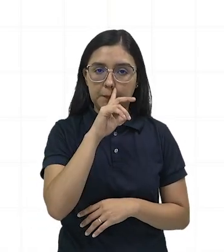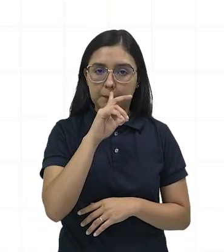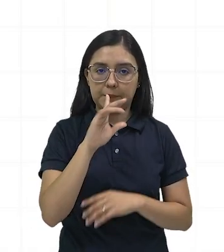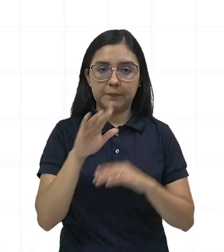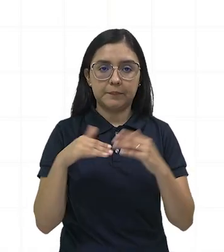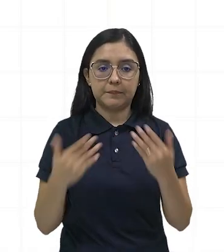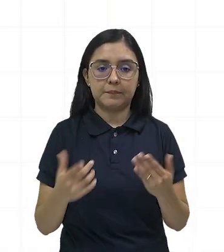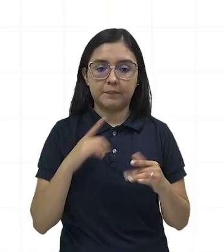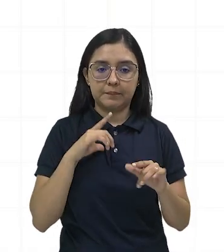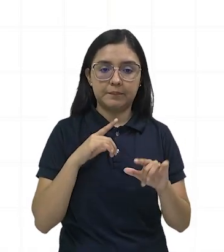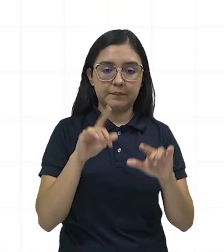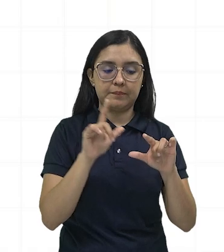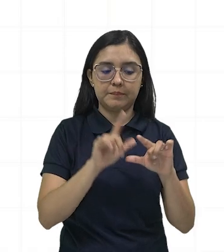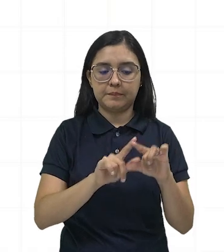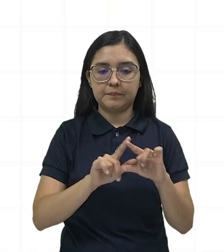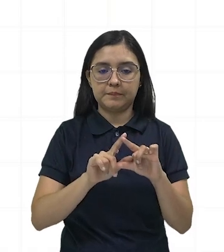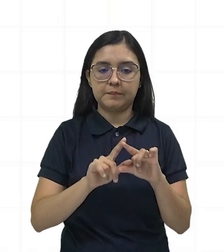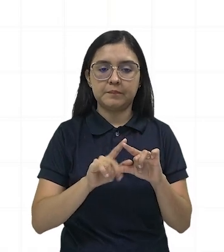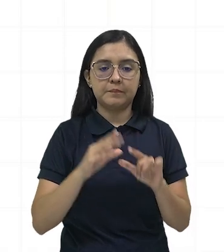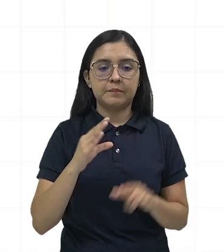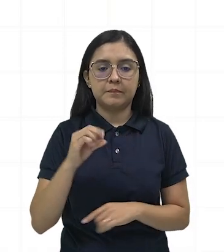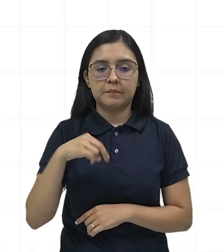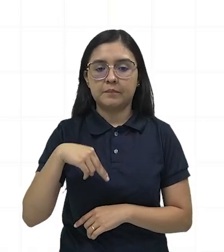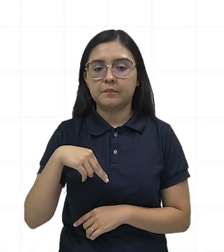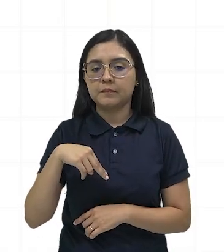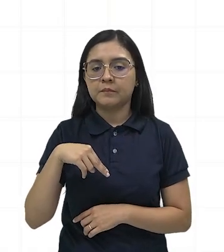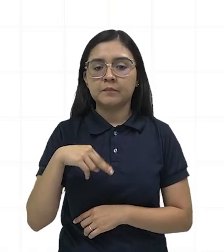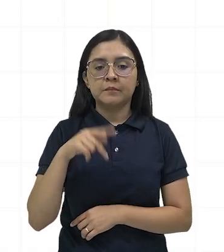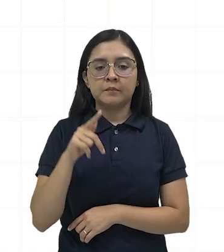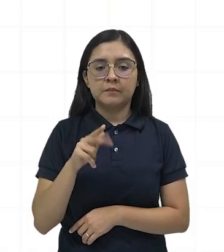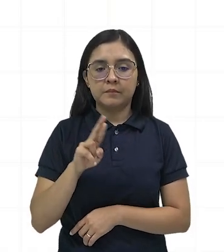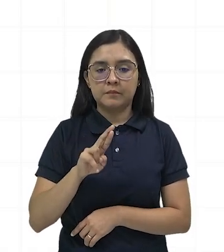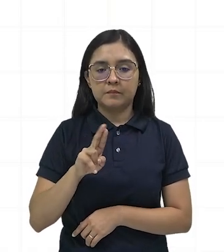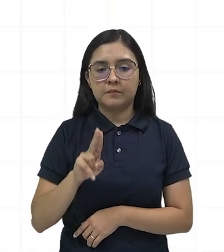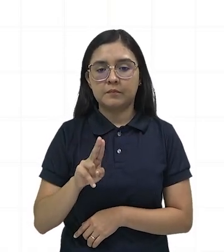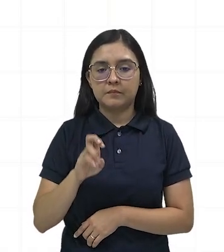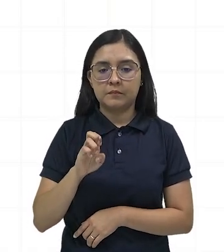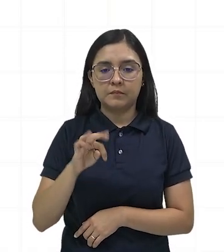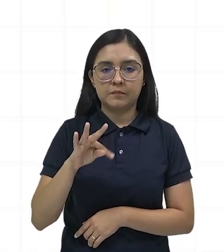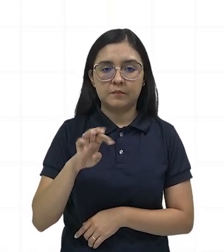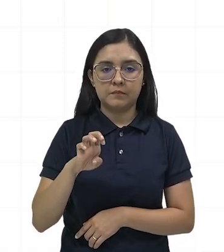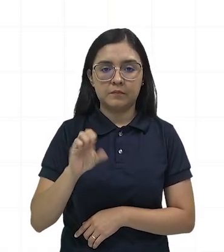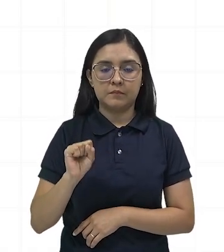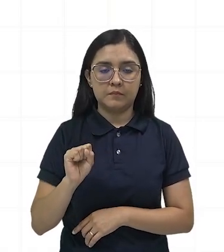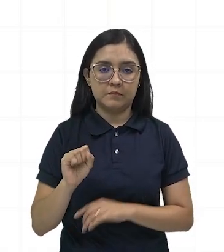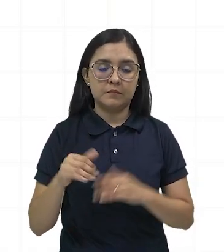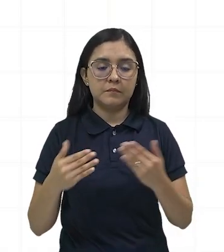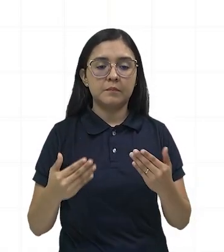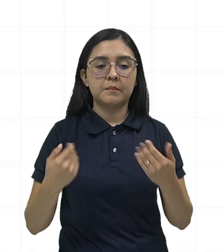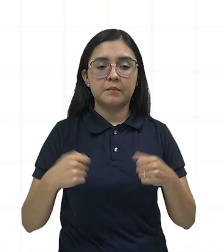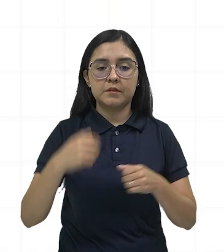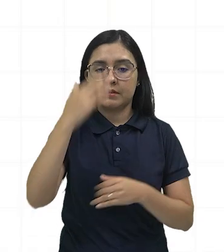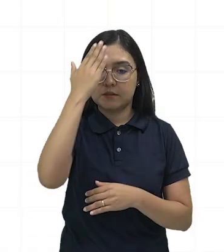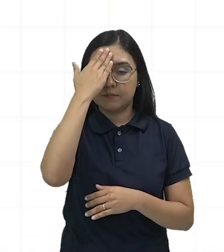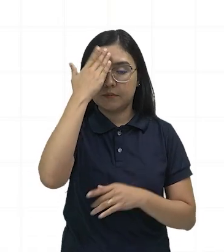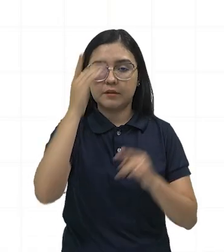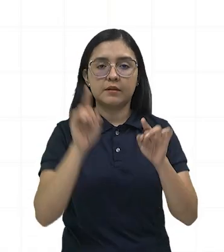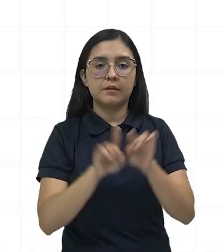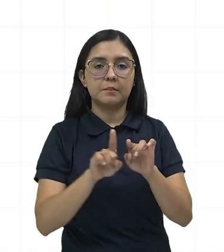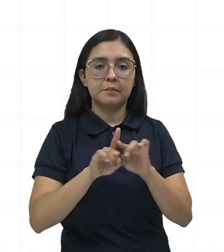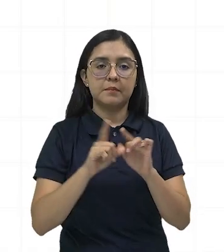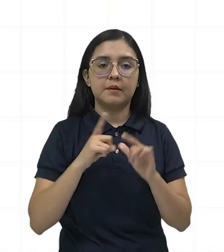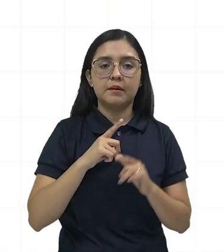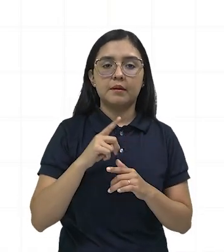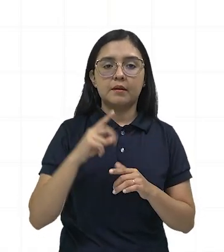assim, triângulos congruentes. Então, primeiro, eu tenho que saber, né, e lembrar aí o que é